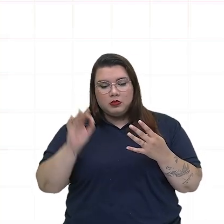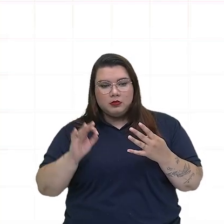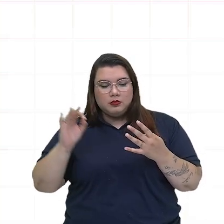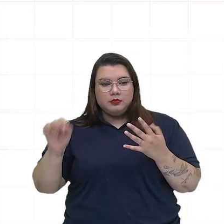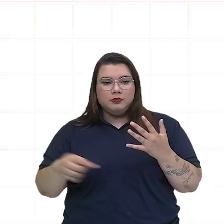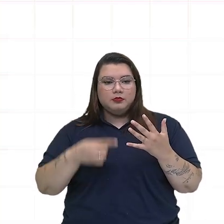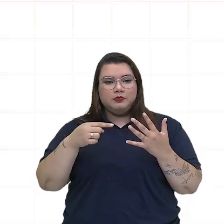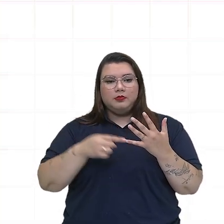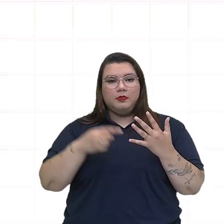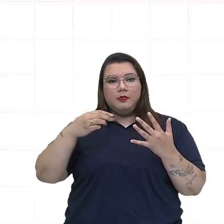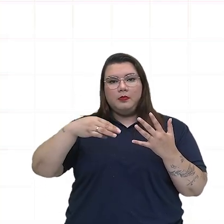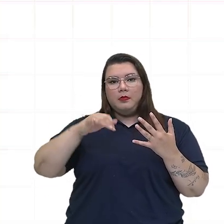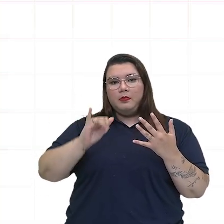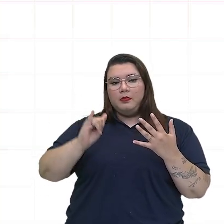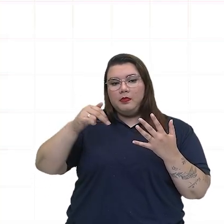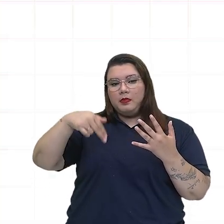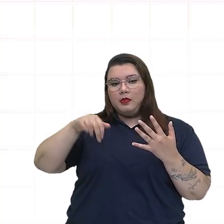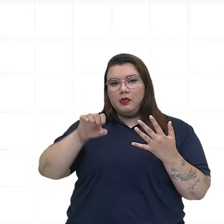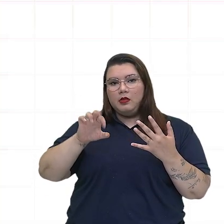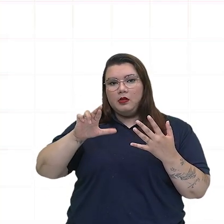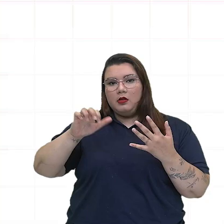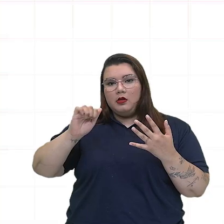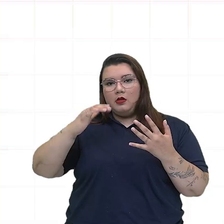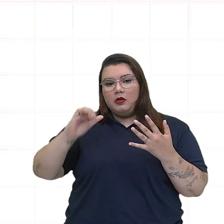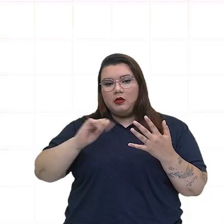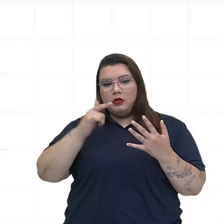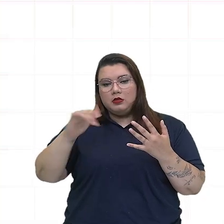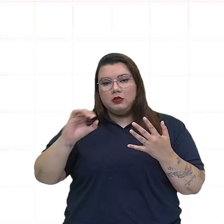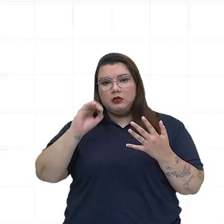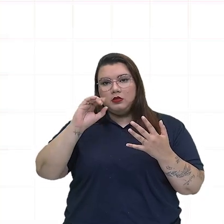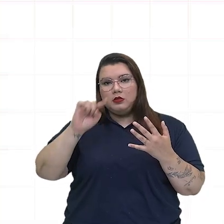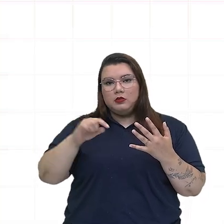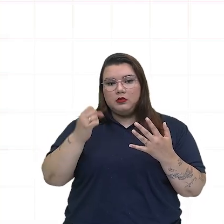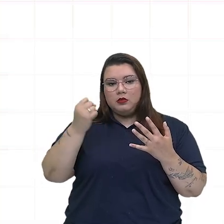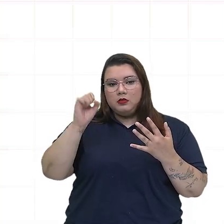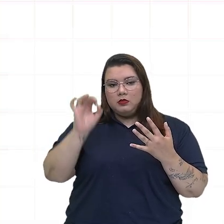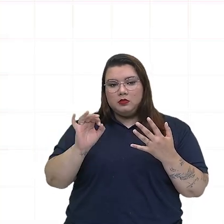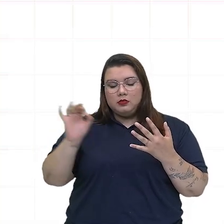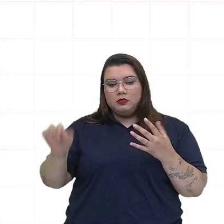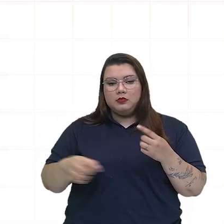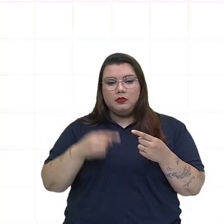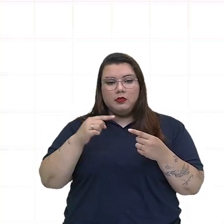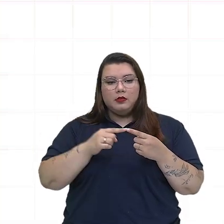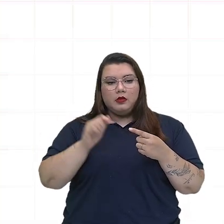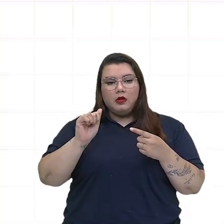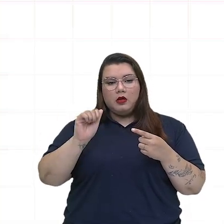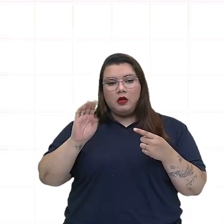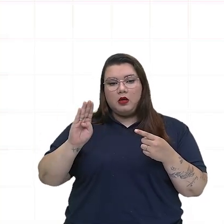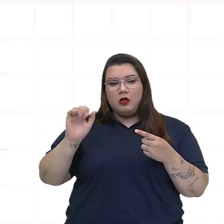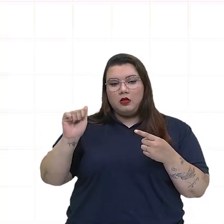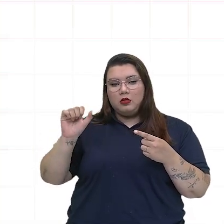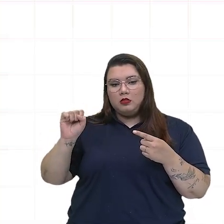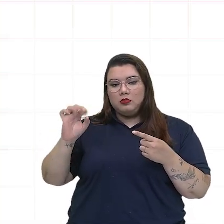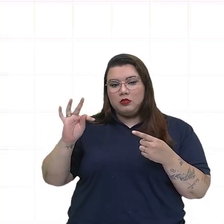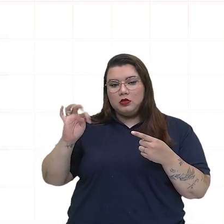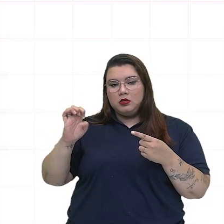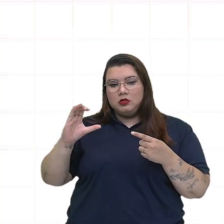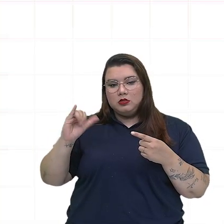0,2%. Na parte da mineração, com 0,8%. No abastecimento rural, vai ser em torno